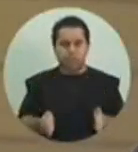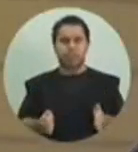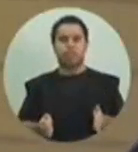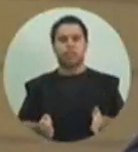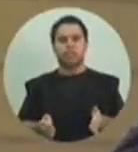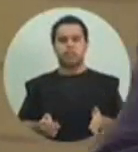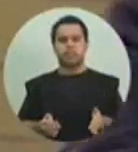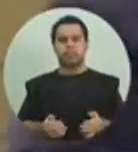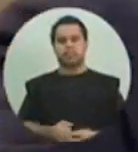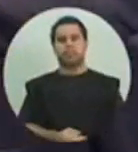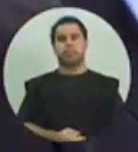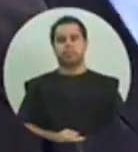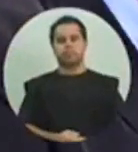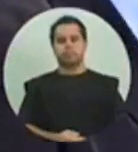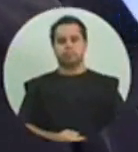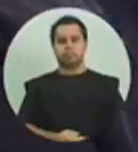atitude de escravo.